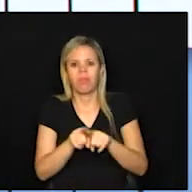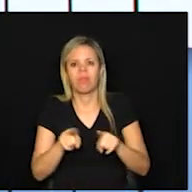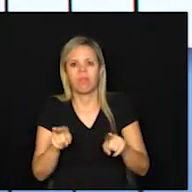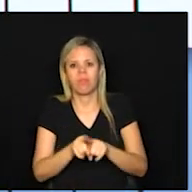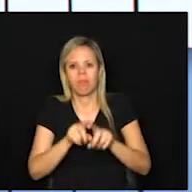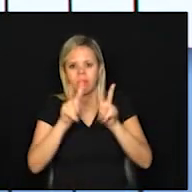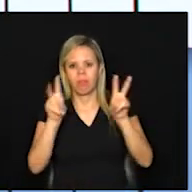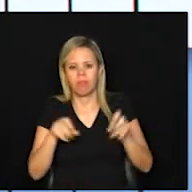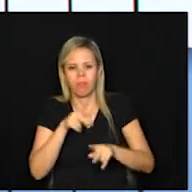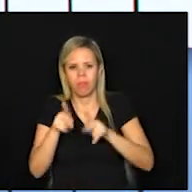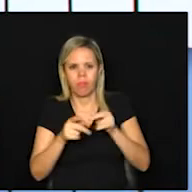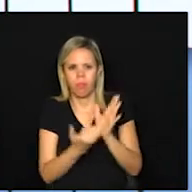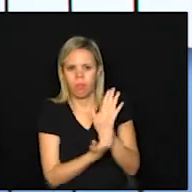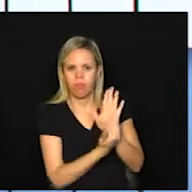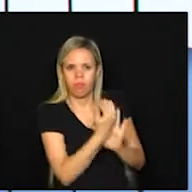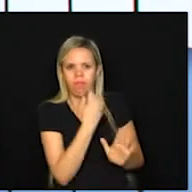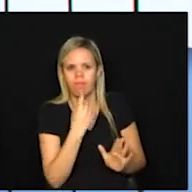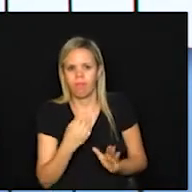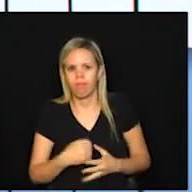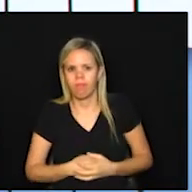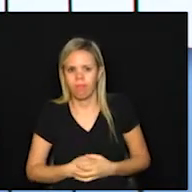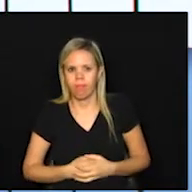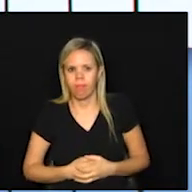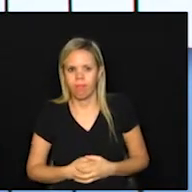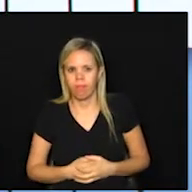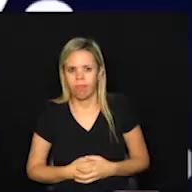um público que aumentou em Campinas.